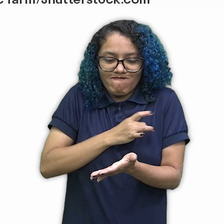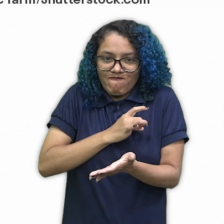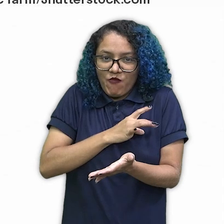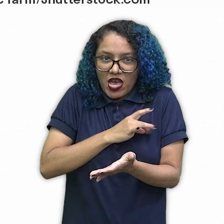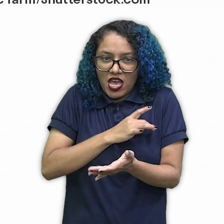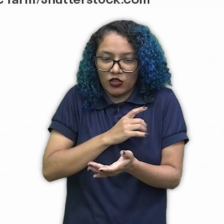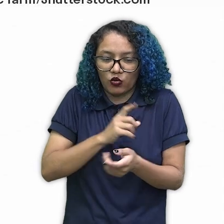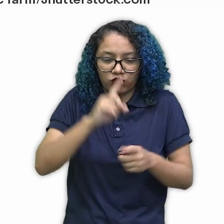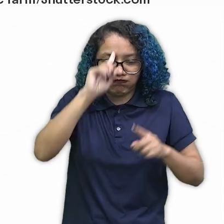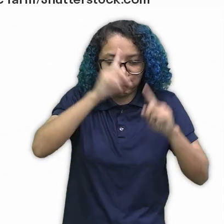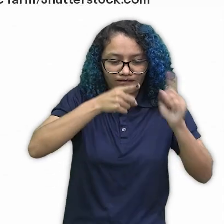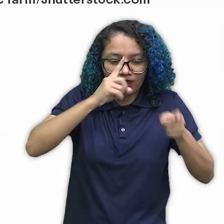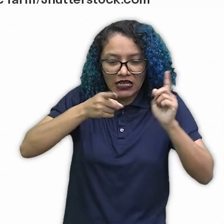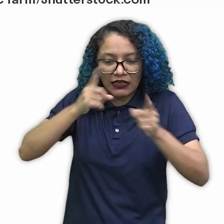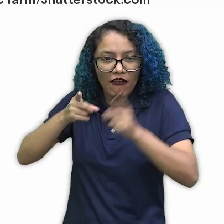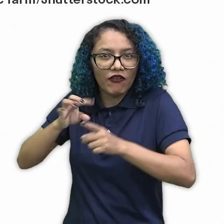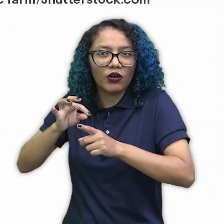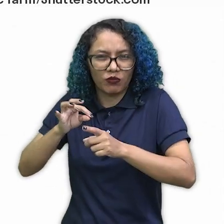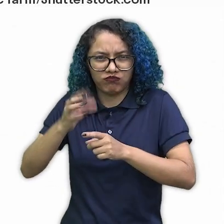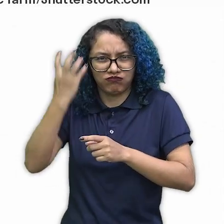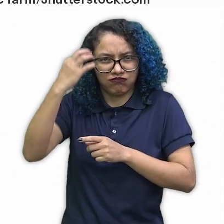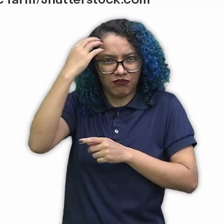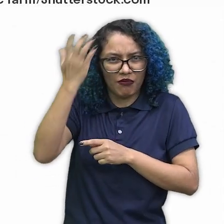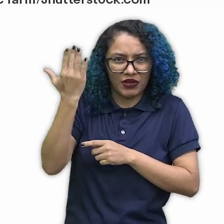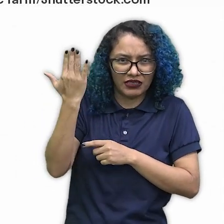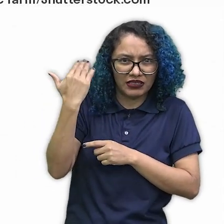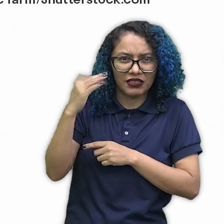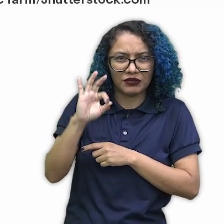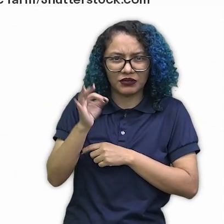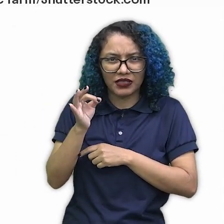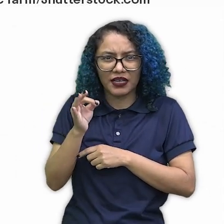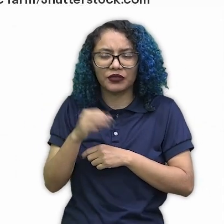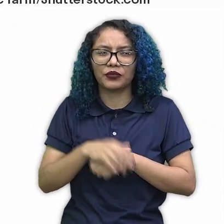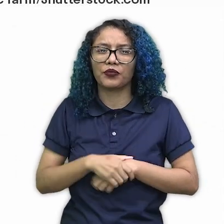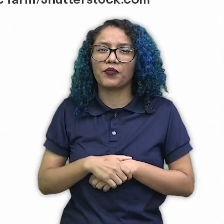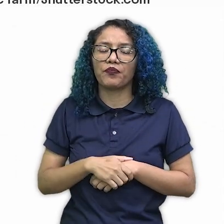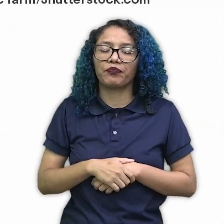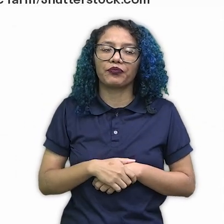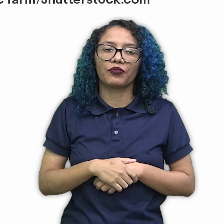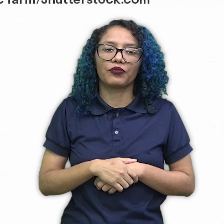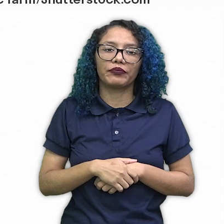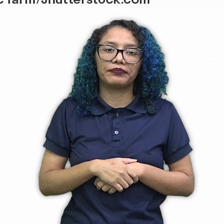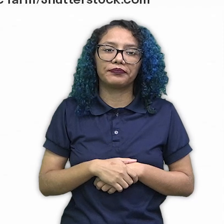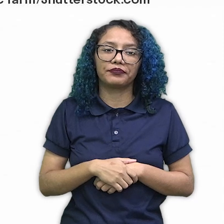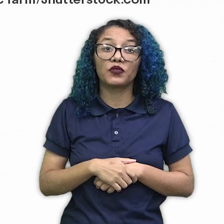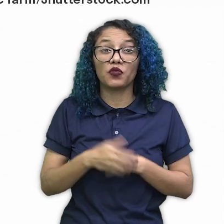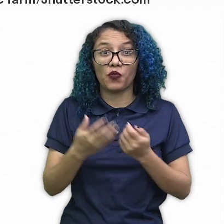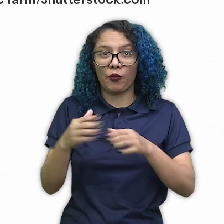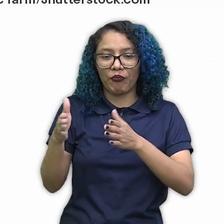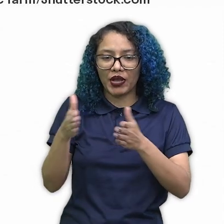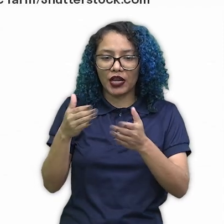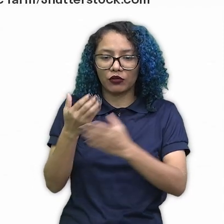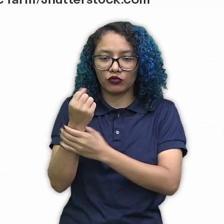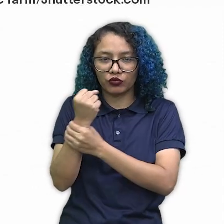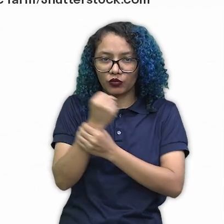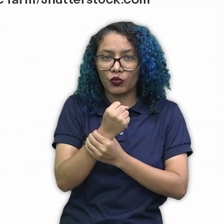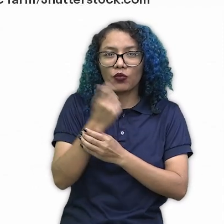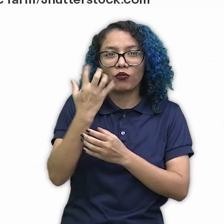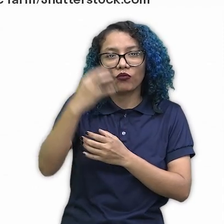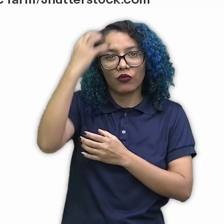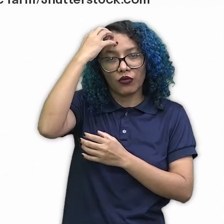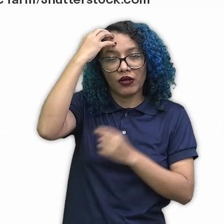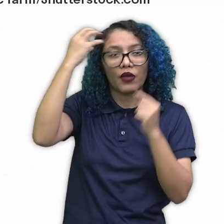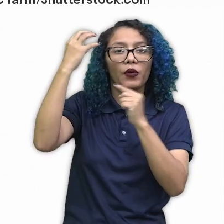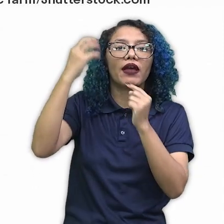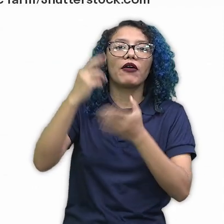medo do rei? Né? Que o rei mandava e desmandava. E lá naquele período do absolutismo, o rei era o quê? Era a presença de Deus aqui na